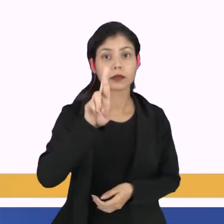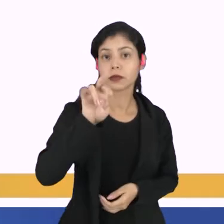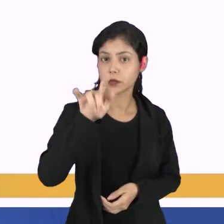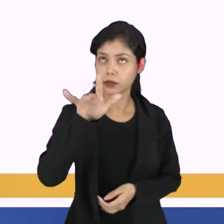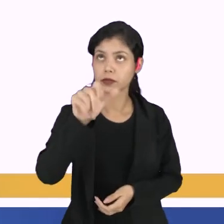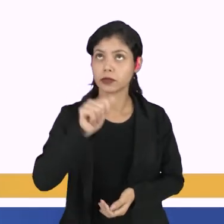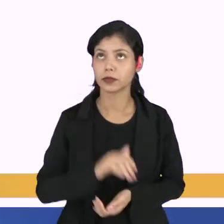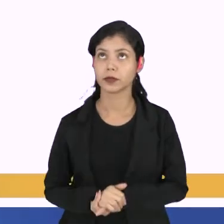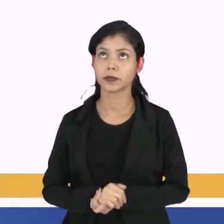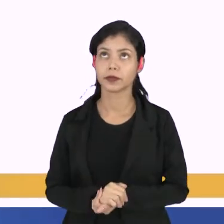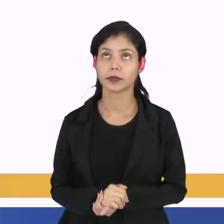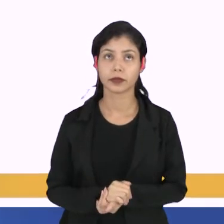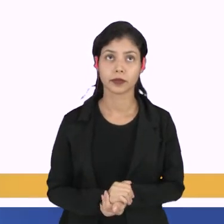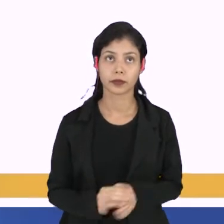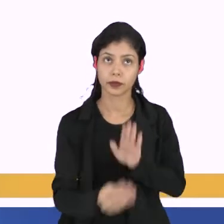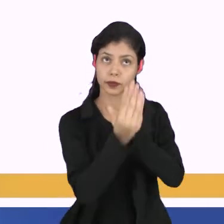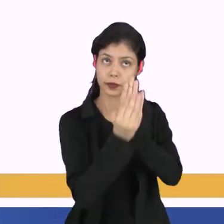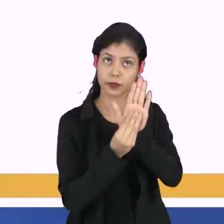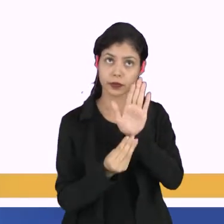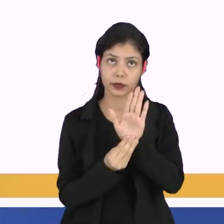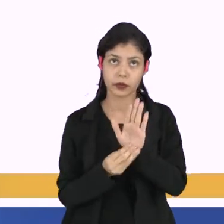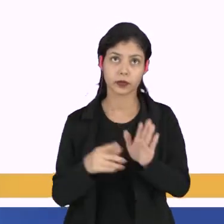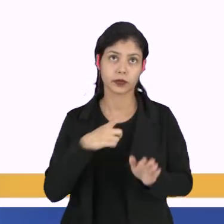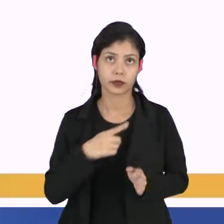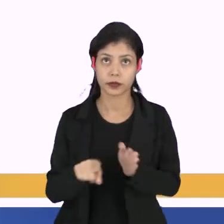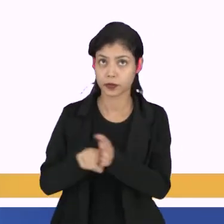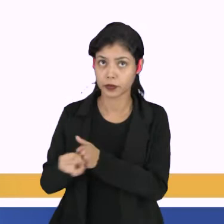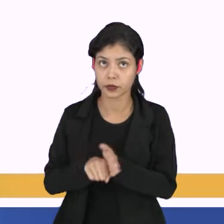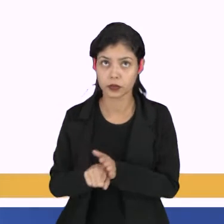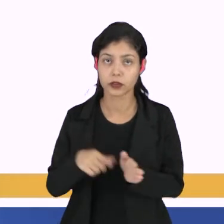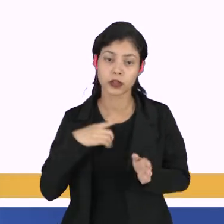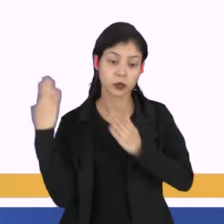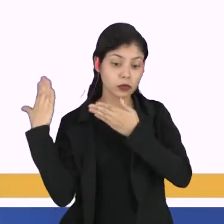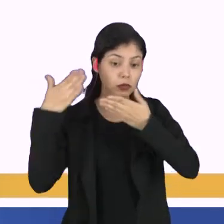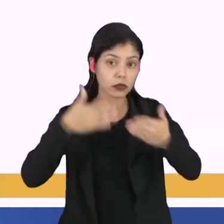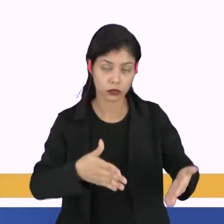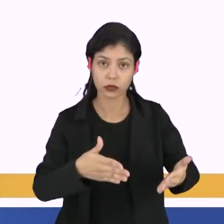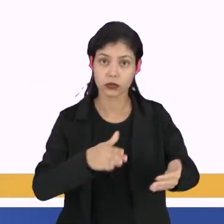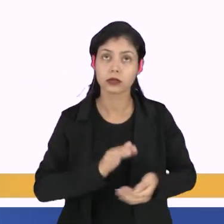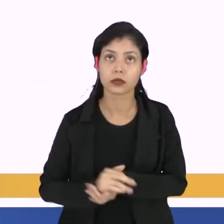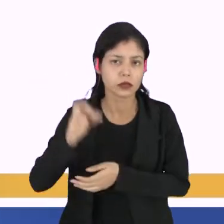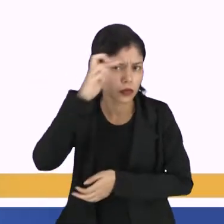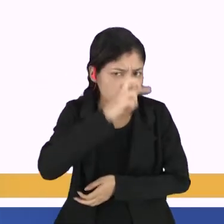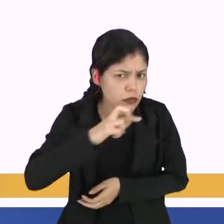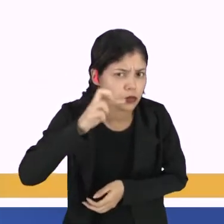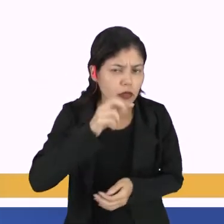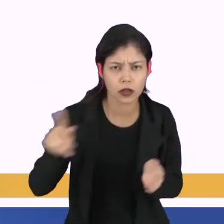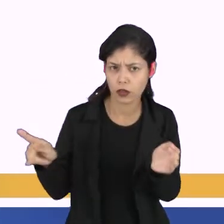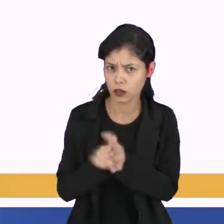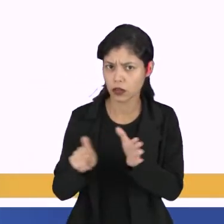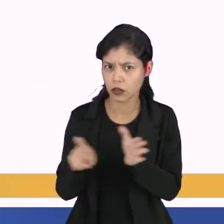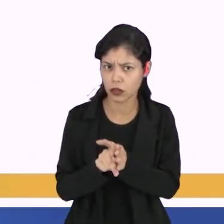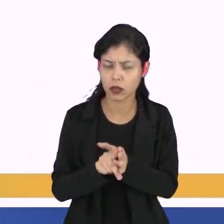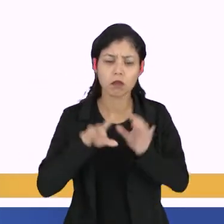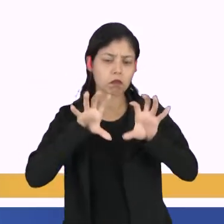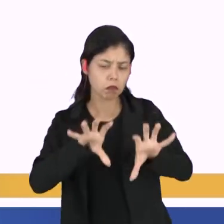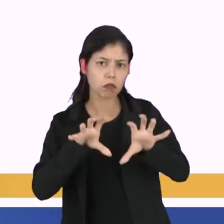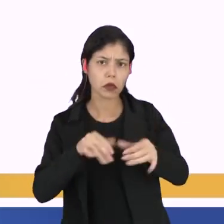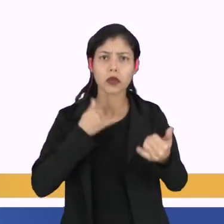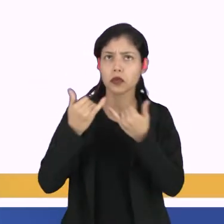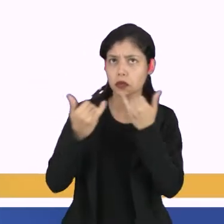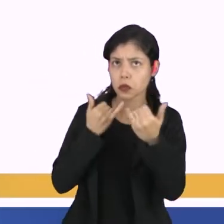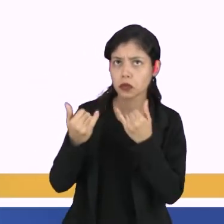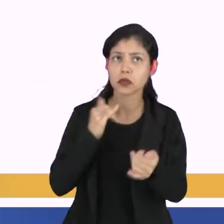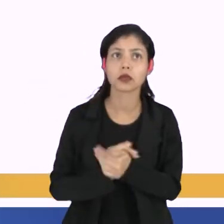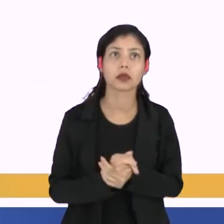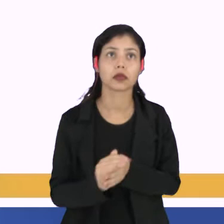relativa. A coleta de dados em uma pesquisa tem por objetivo analisar determinada situação. As